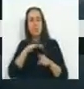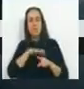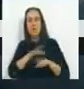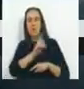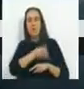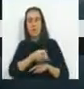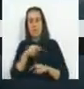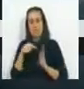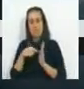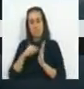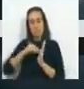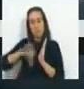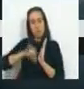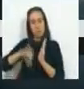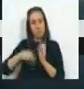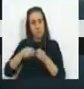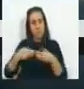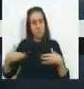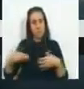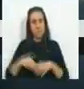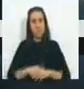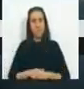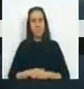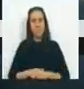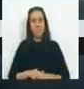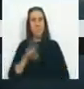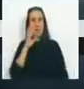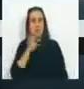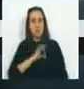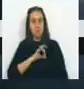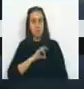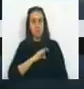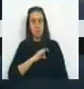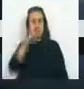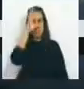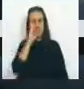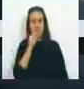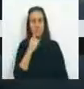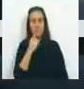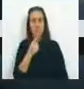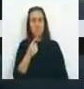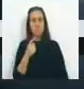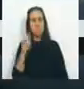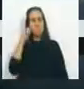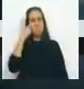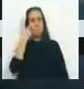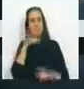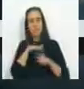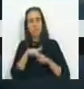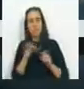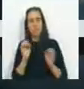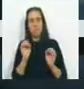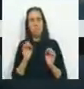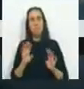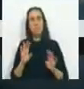têm estas contratações. A Sra. Ministra disse que o impacto é neutro porque há uma